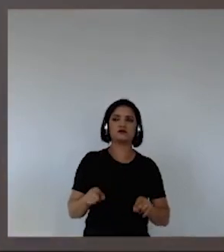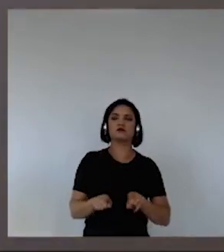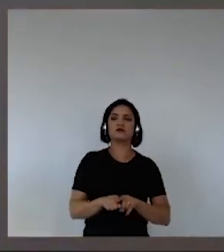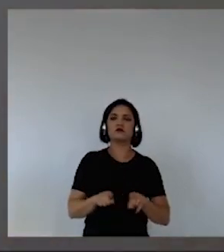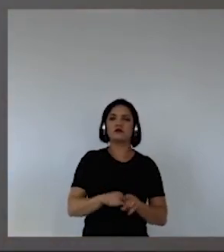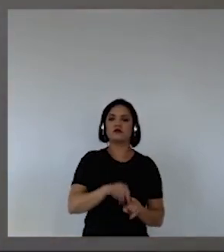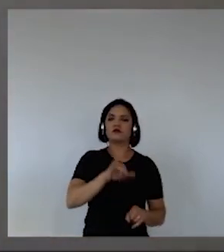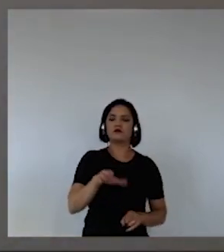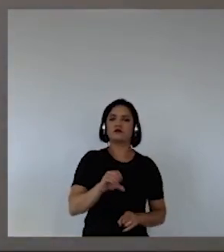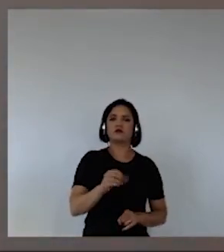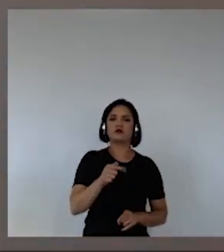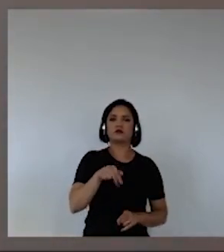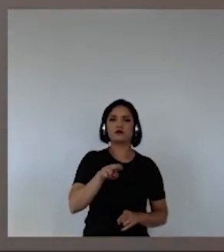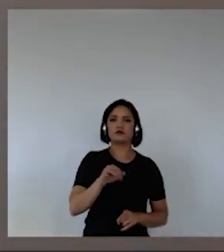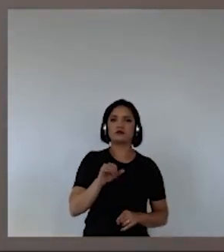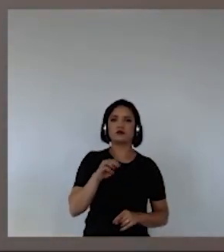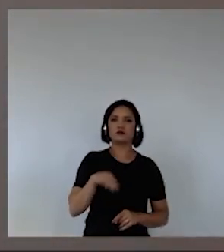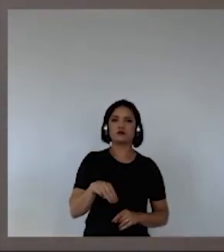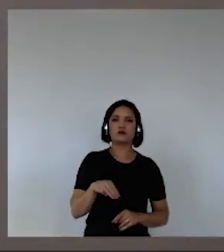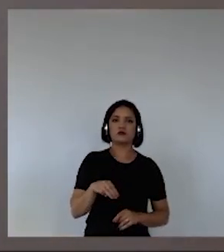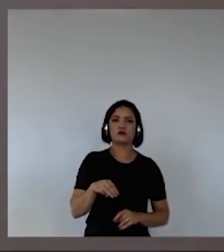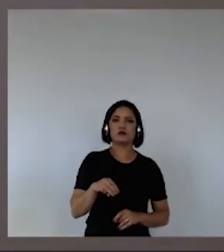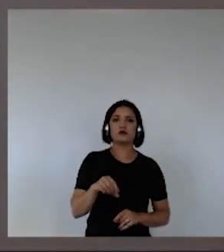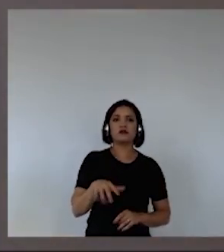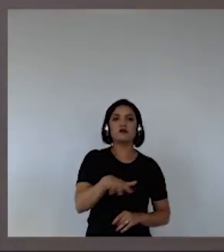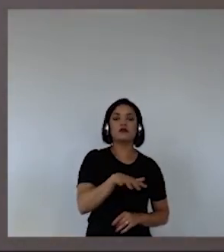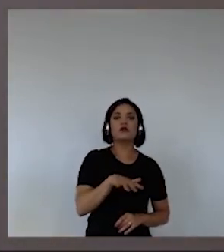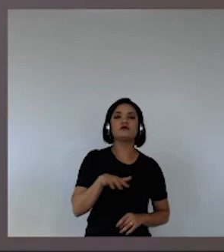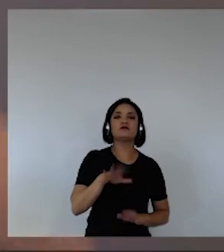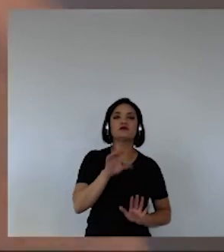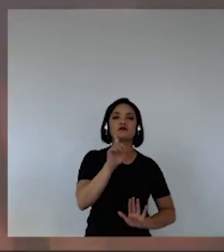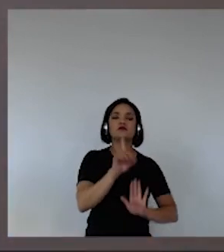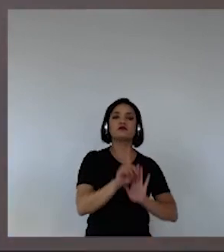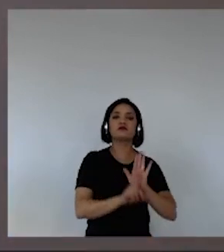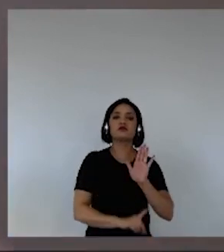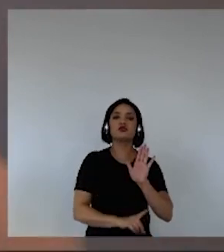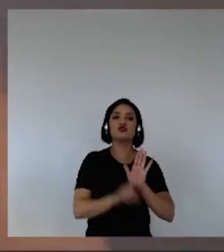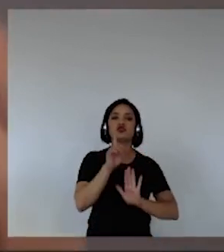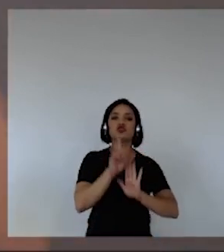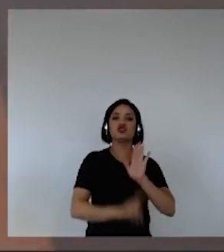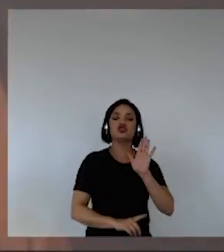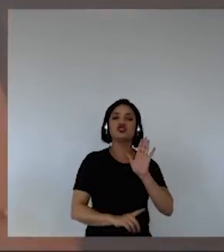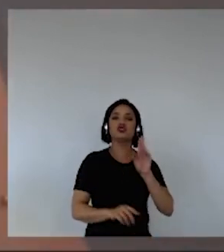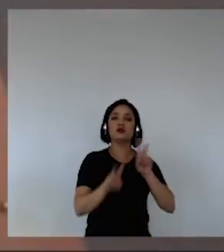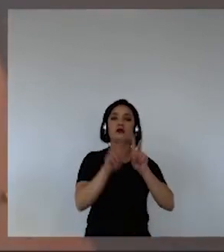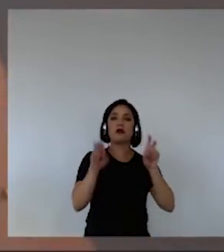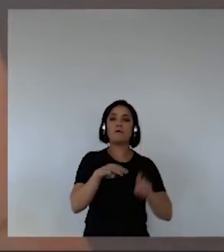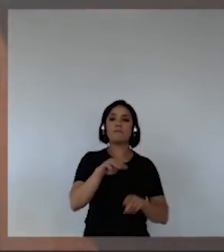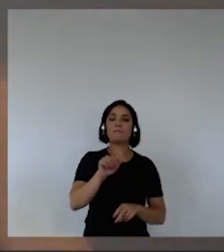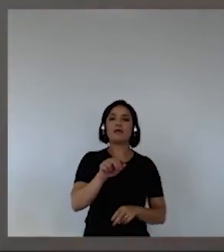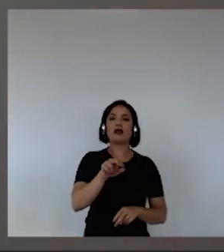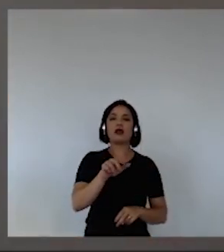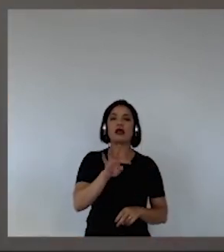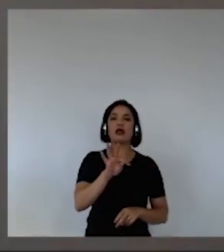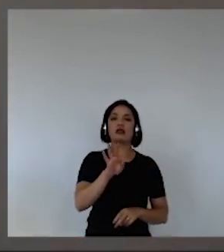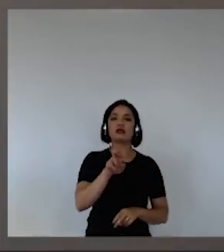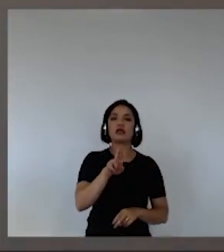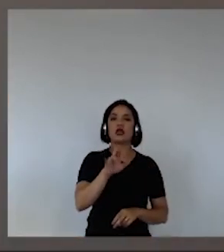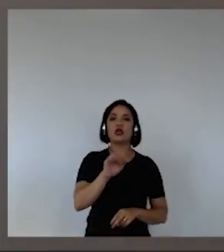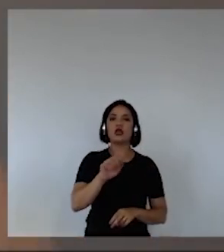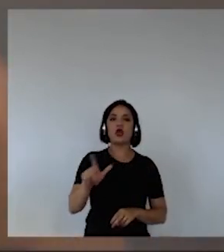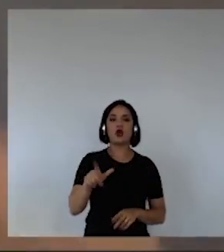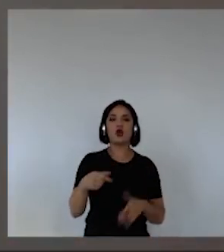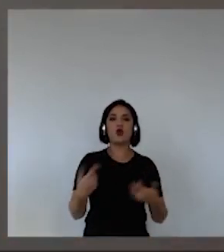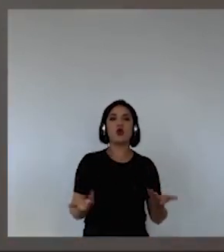querido Joaquim, na área do direito material, da matéria propriamente dita, objeto,